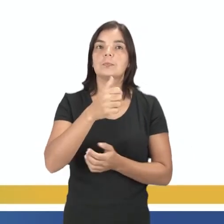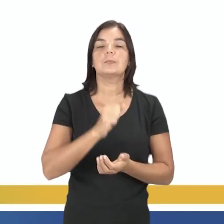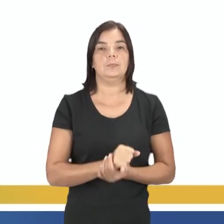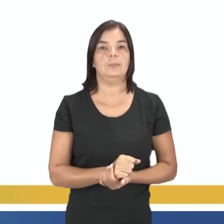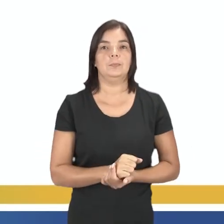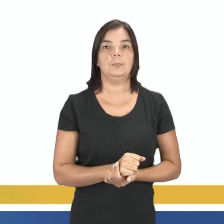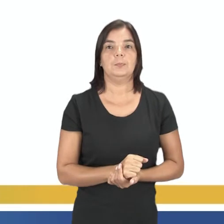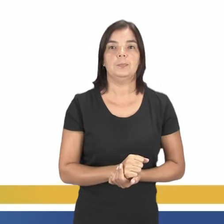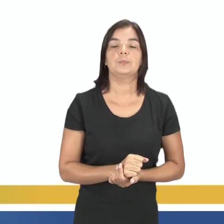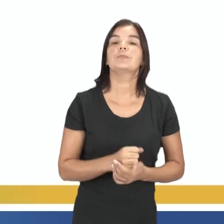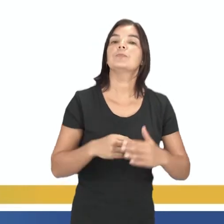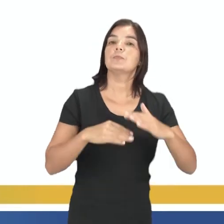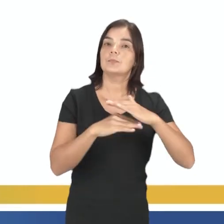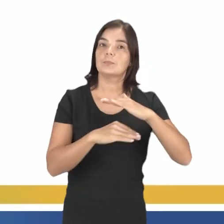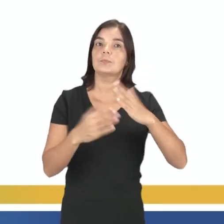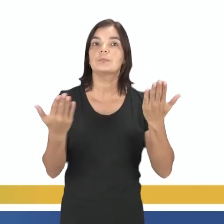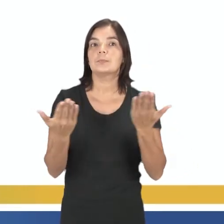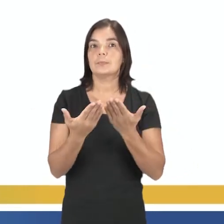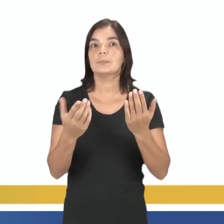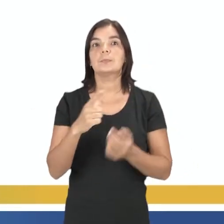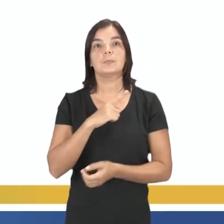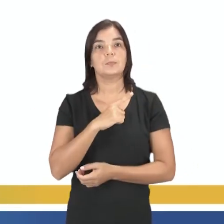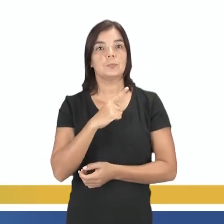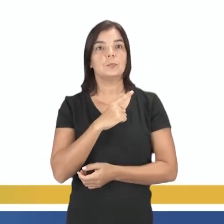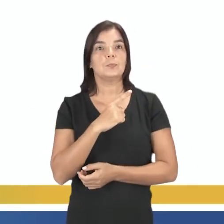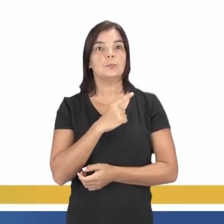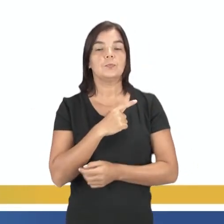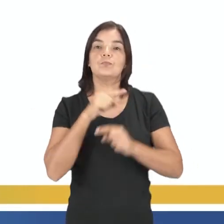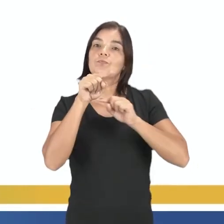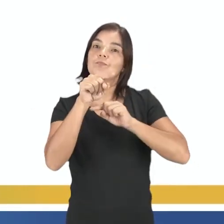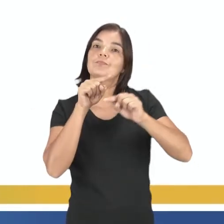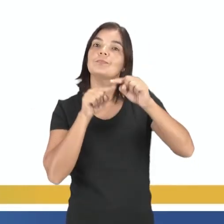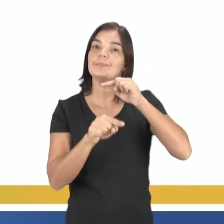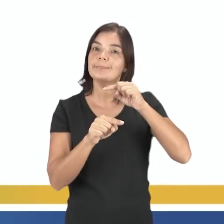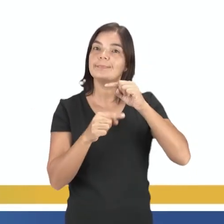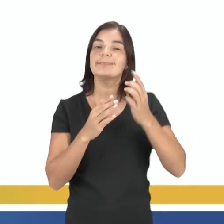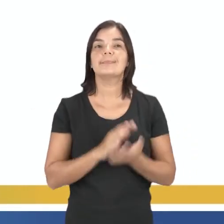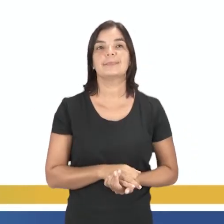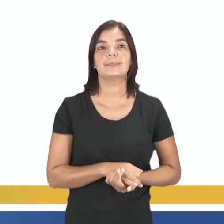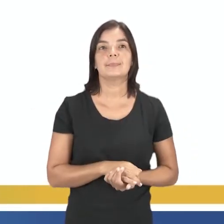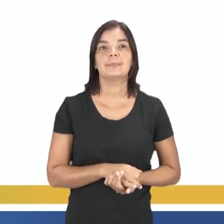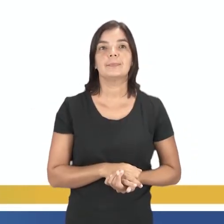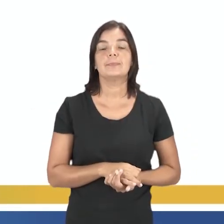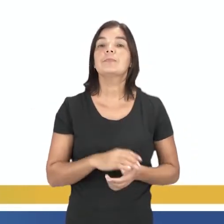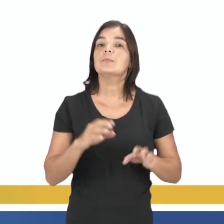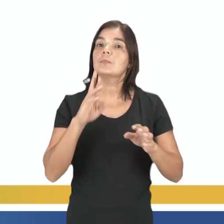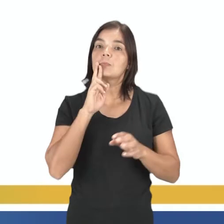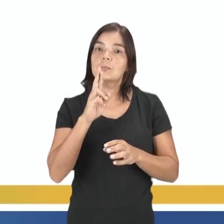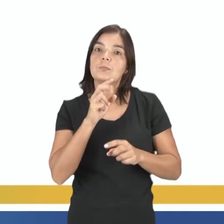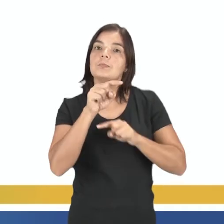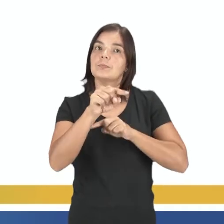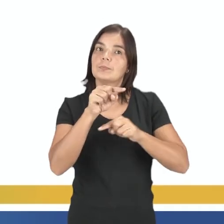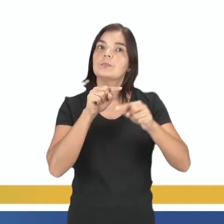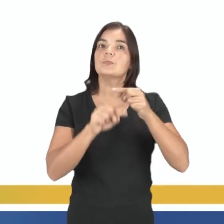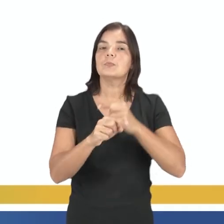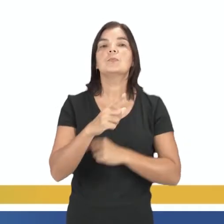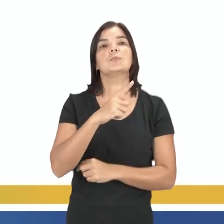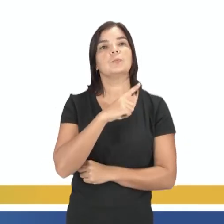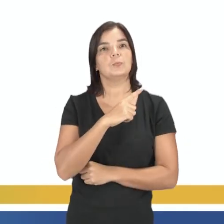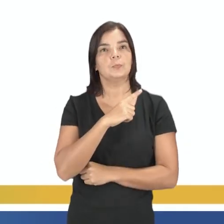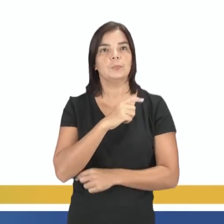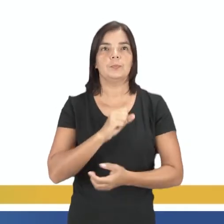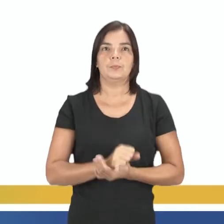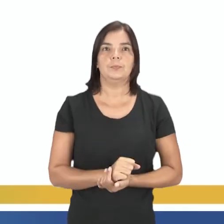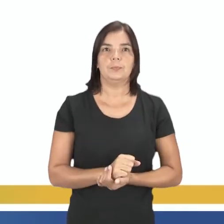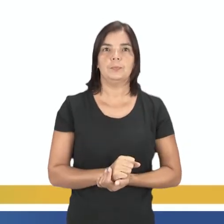equação, resolveu a parte de baixo, e agora tem uma divisão. Fazendo a divisão, nós vamos ter,